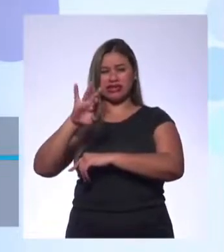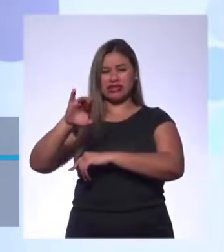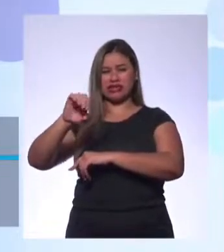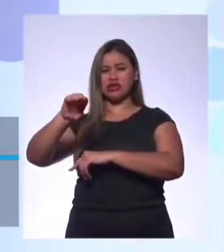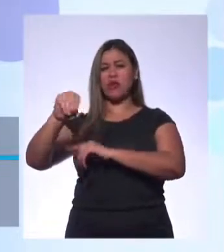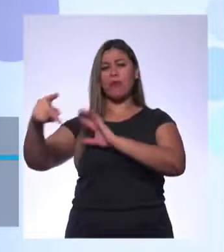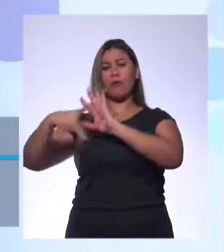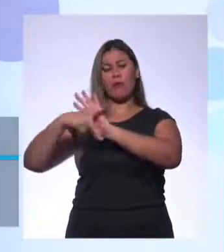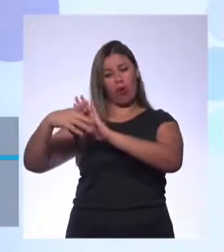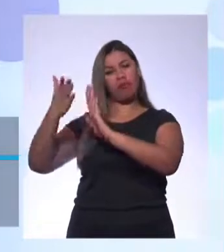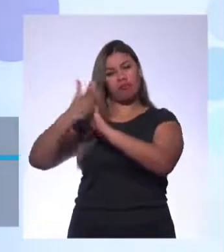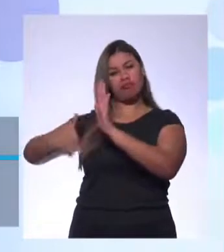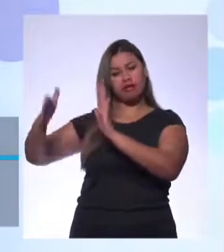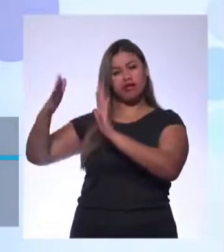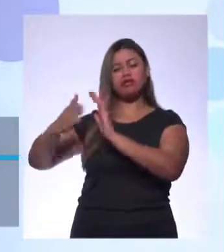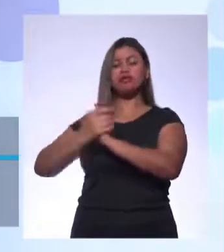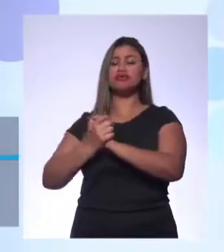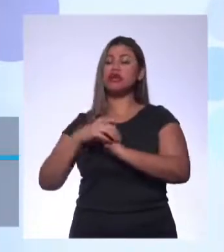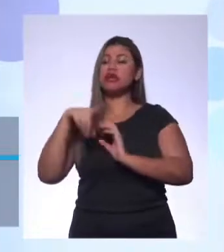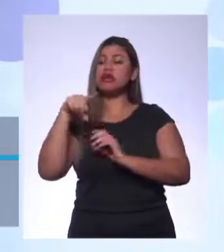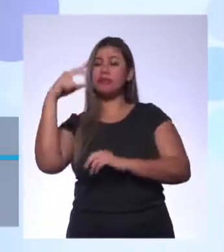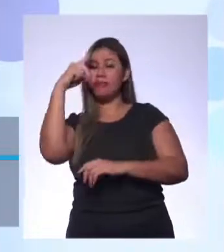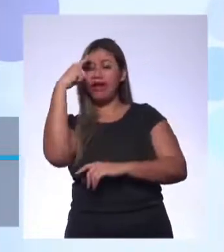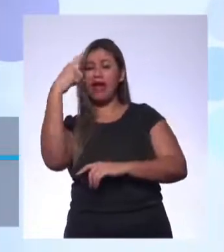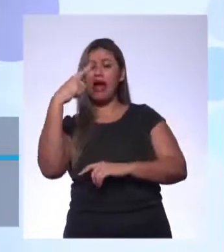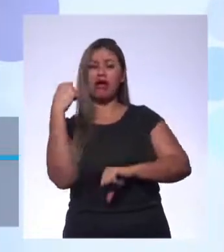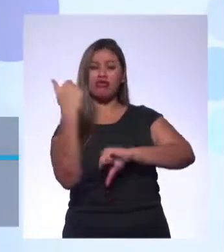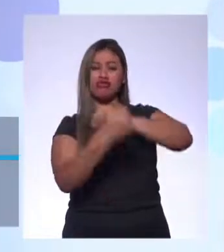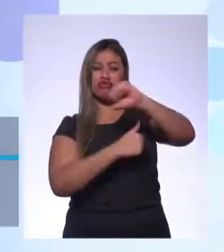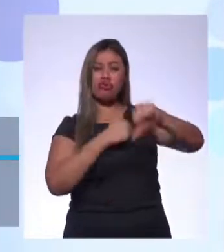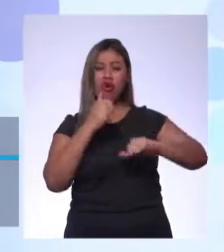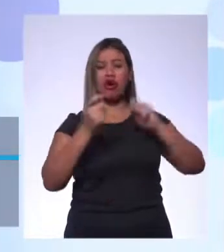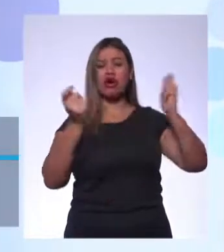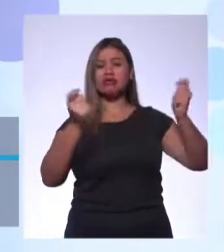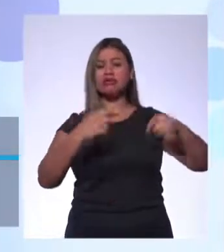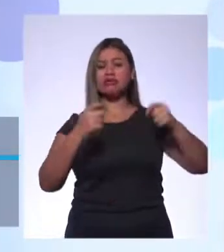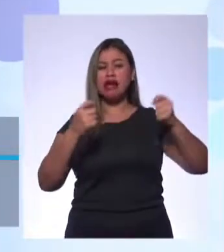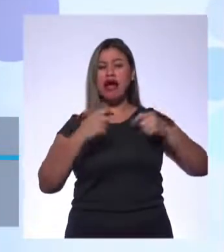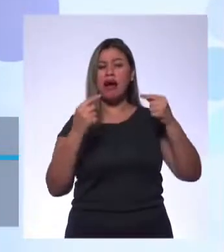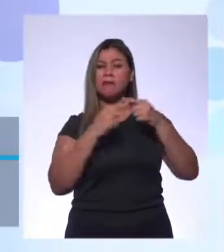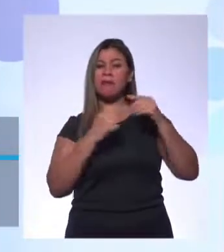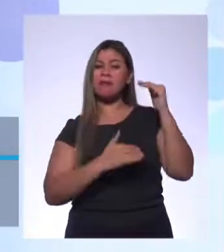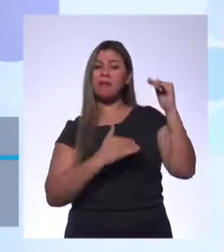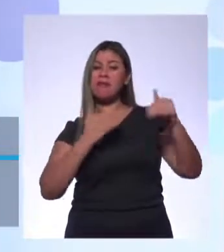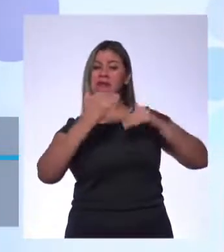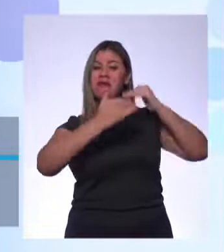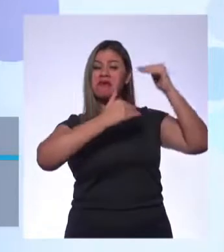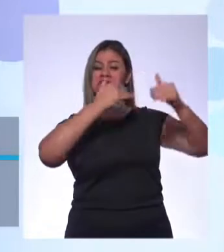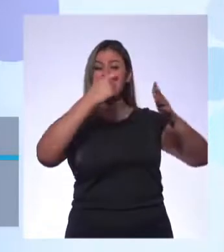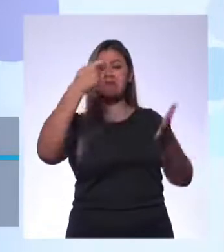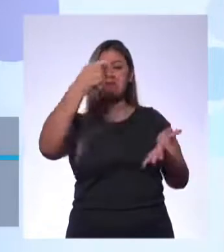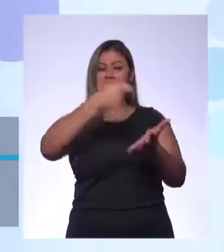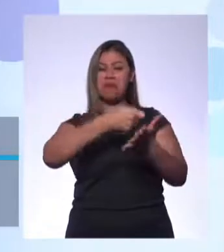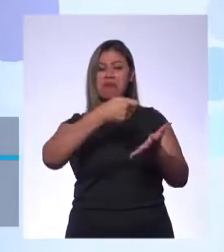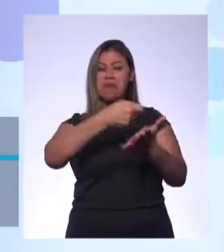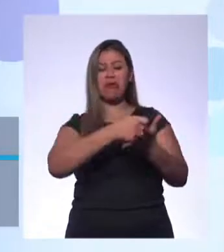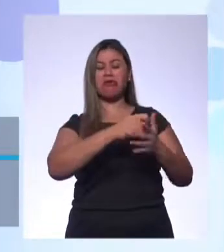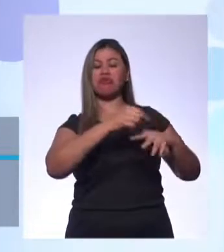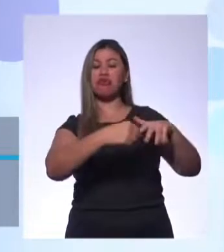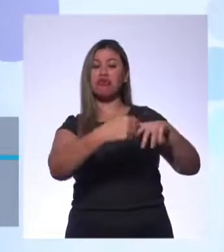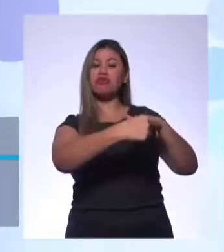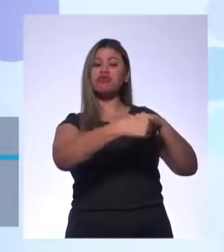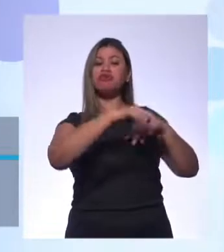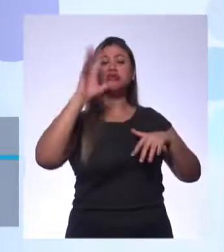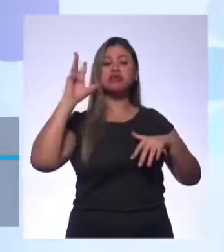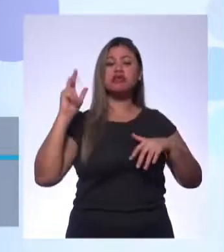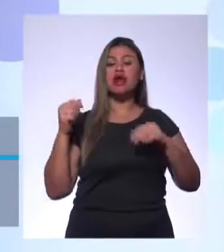da época, né? E que achavam que poderiam promover um progresso naquele continente, mas um progresso